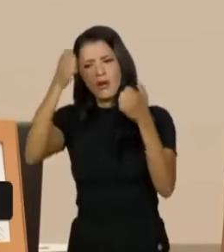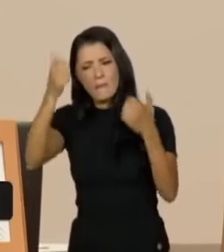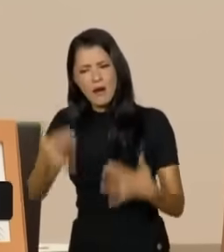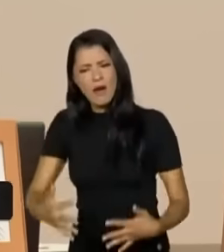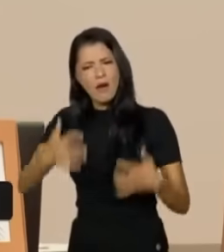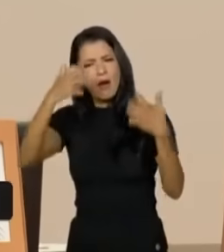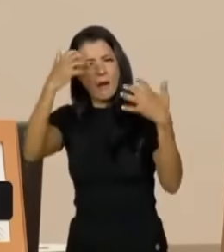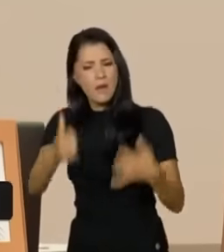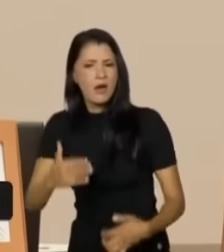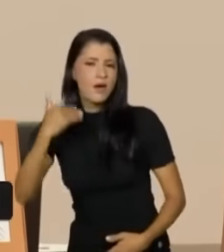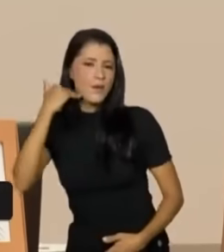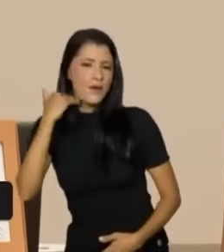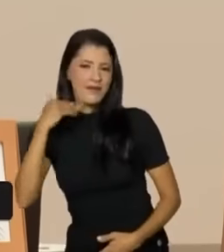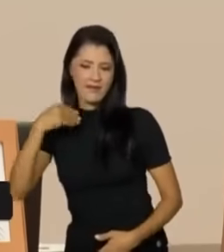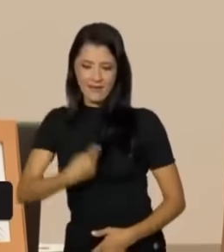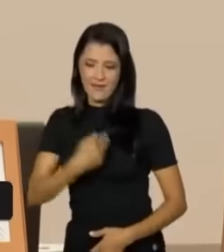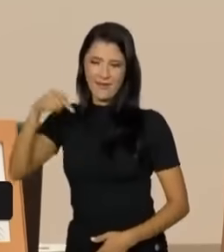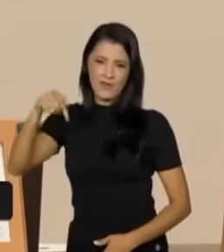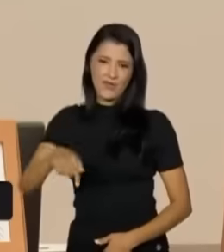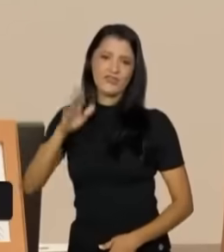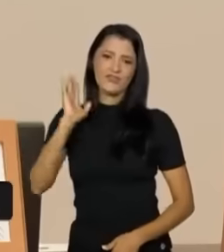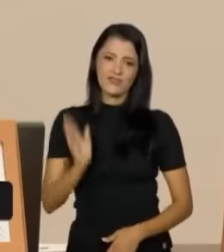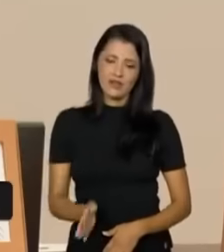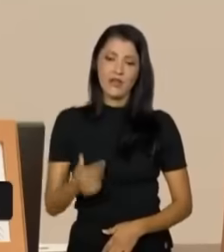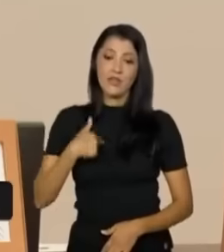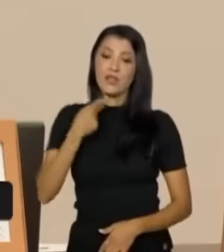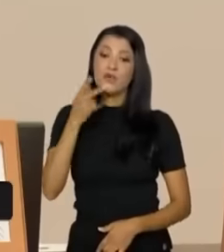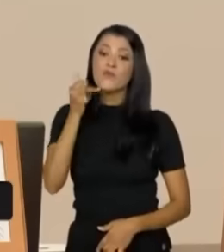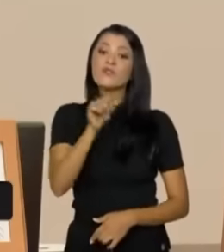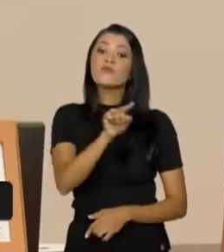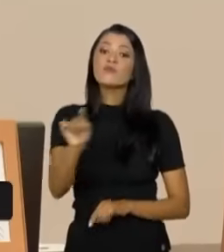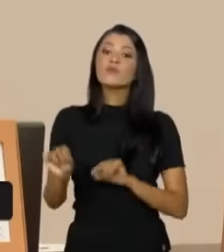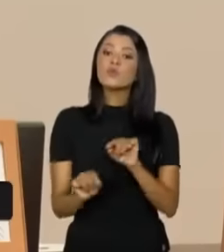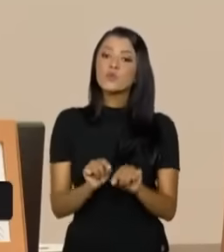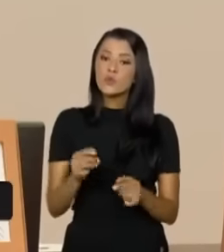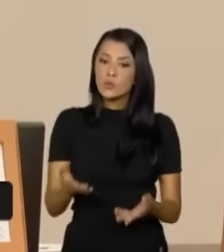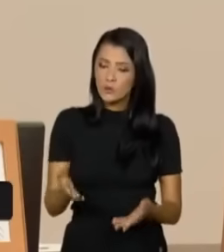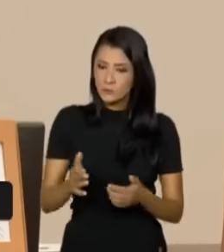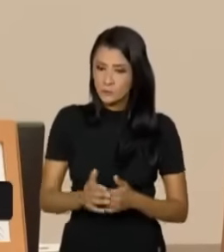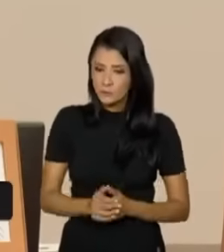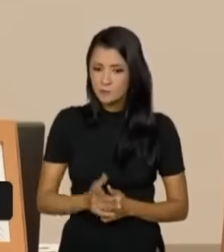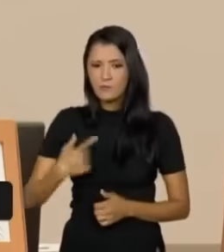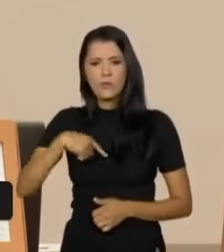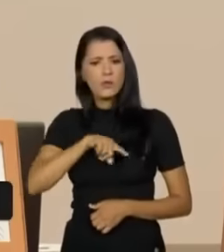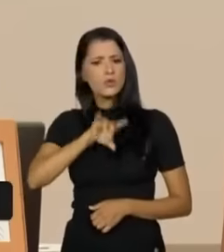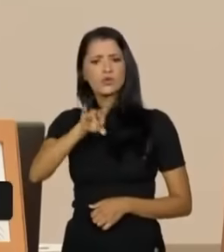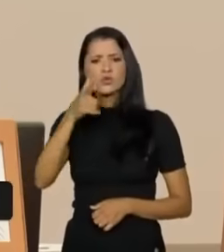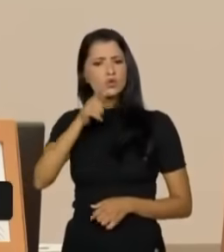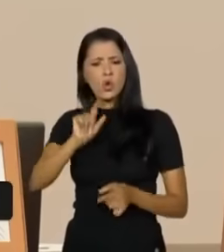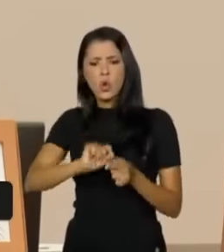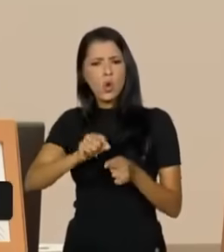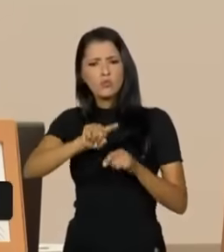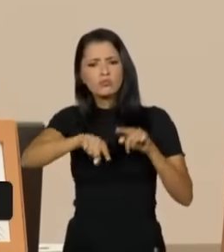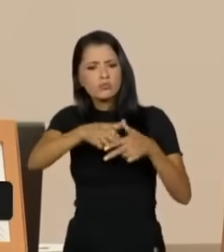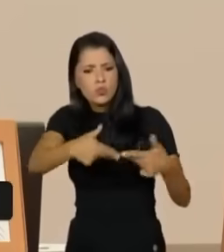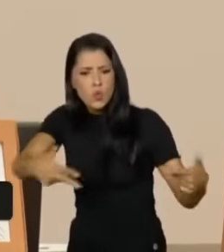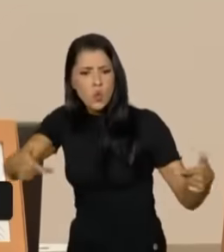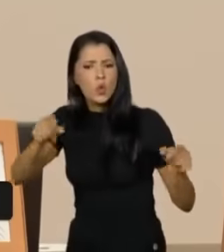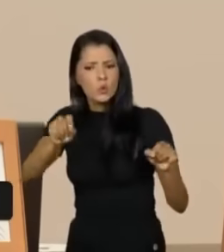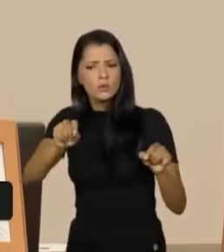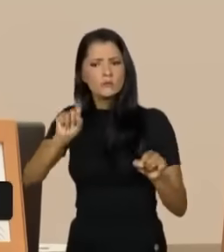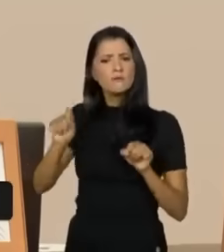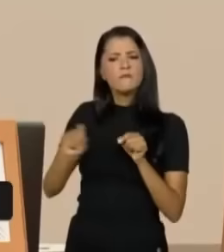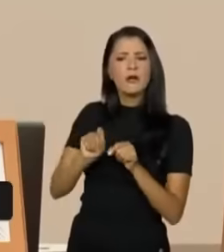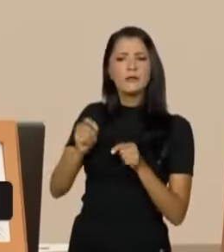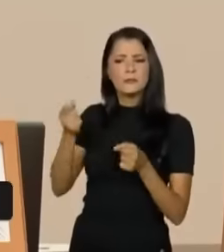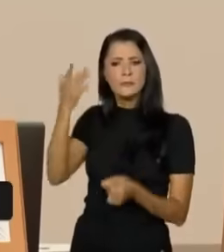pelos banqueiros que estão aqui. E eu queria dizer para vocês, a gente só faz as coisas se a gente